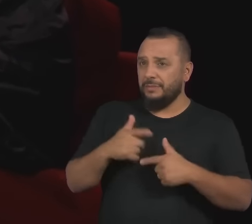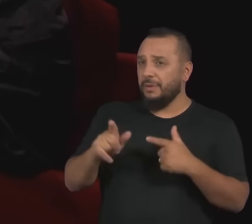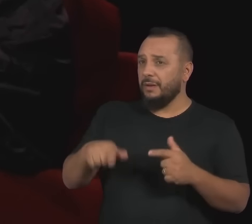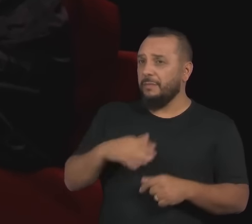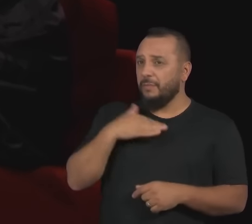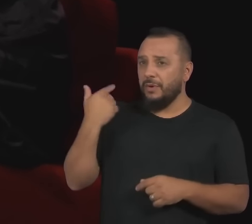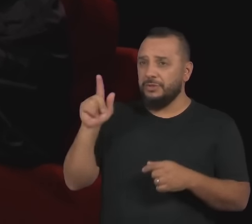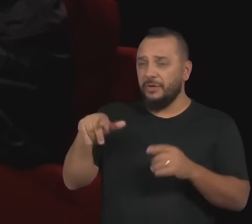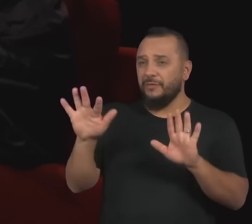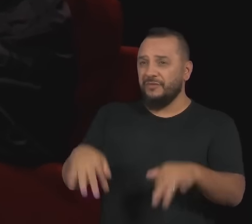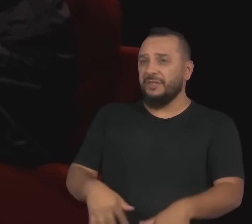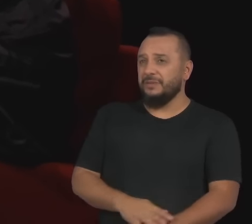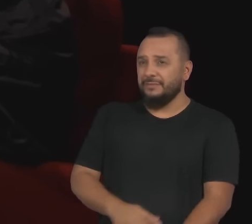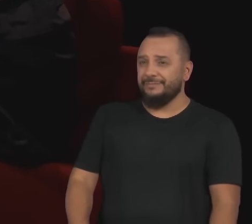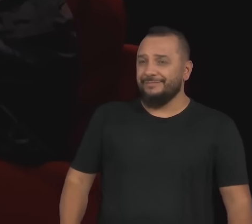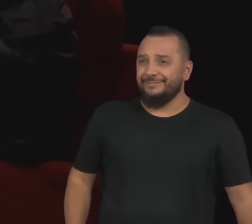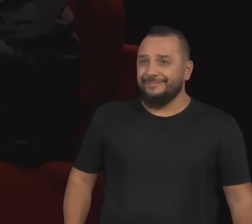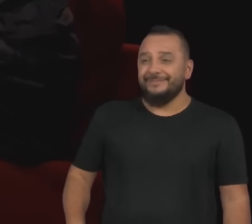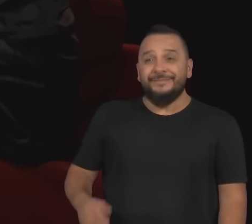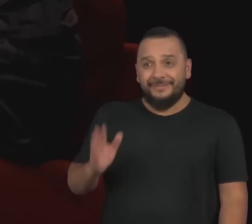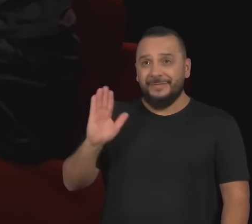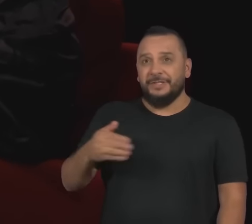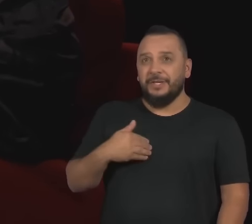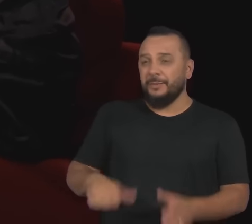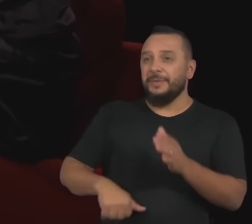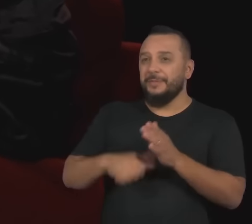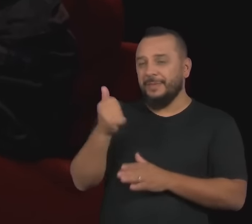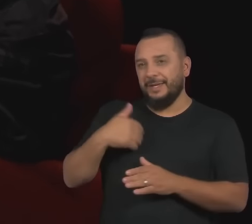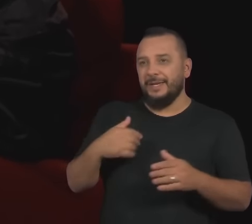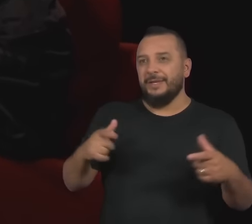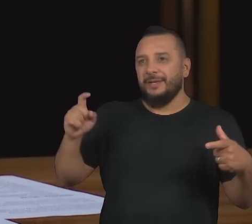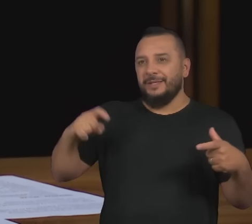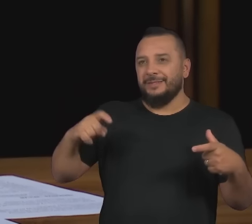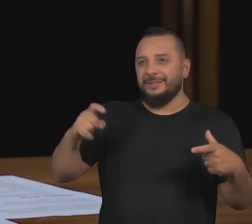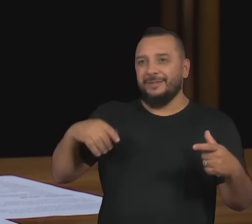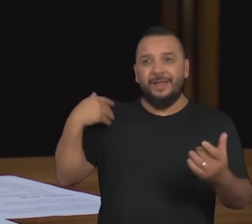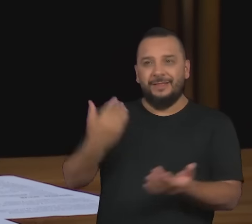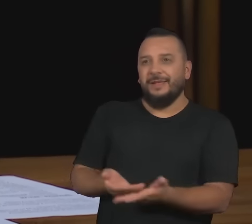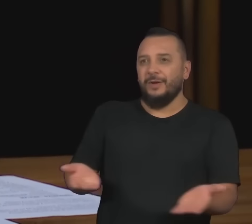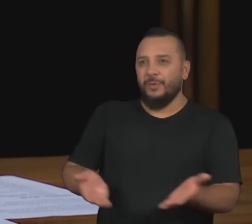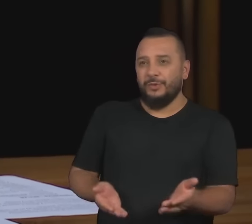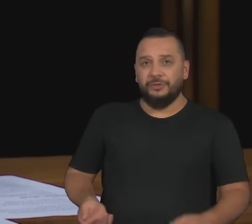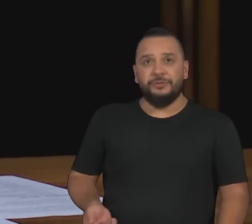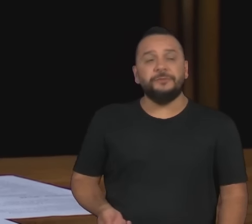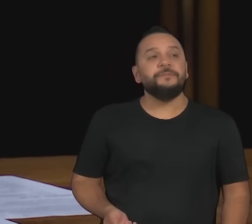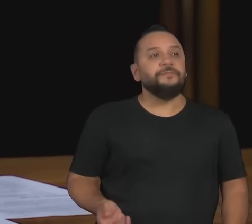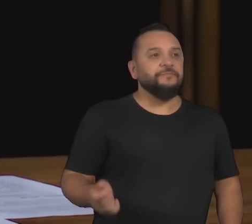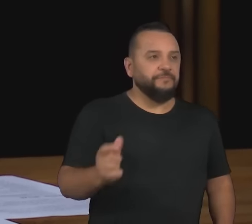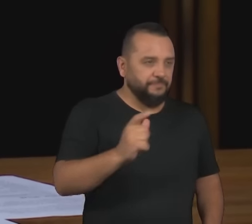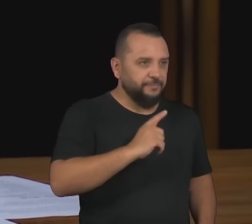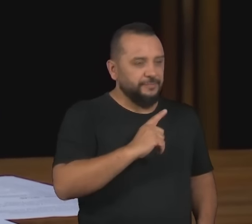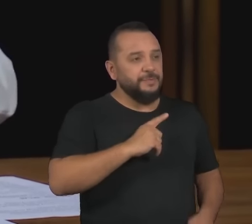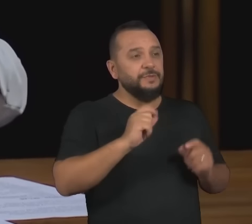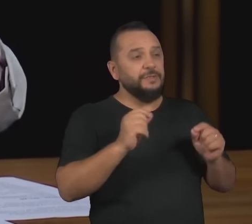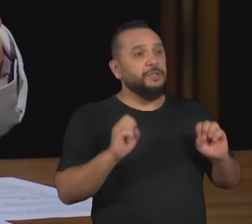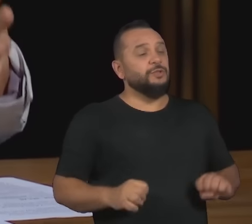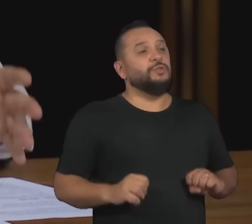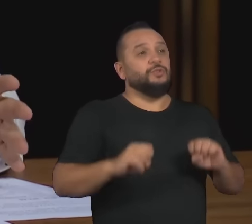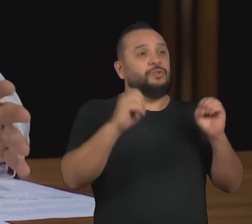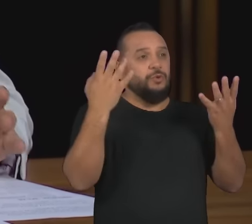morte, é o fim. Foi desde o primeiro disco até hoje. E essa trilogia está chegando com show